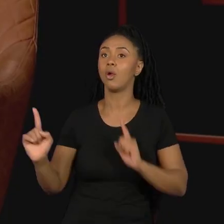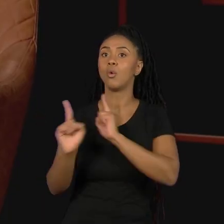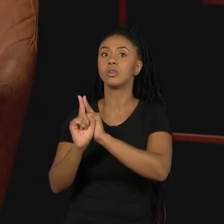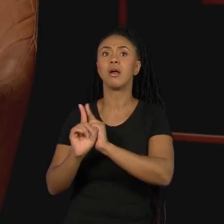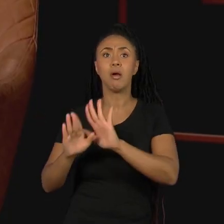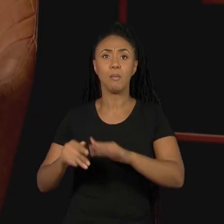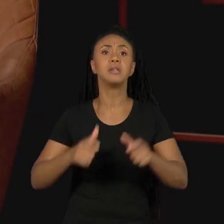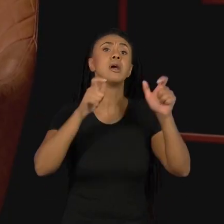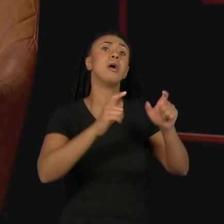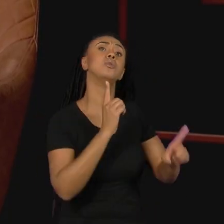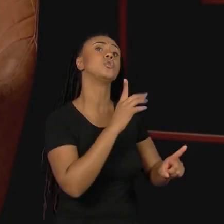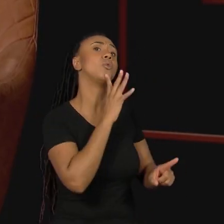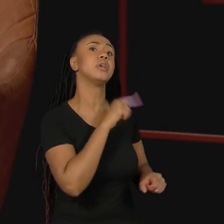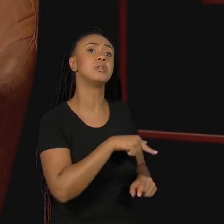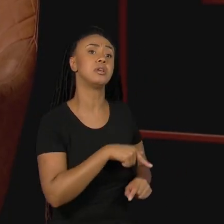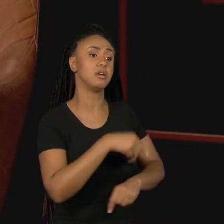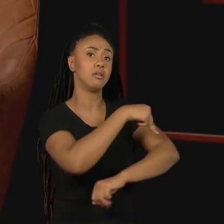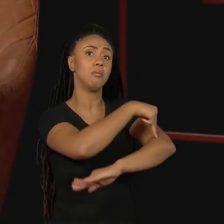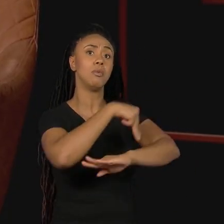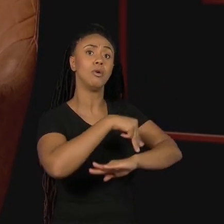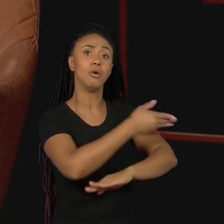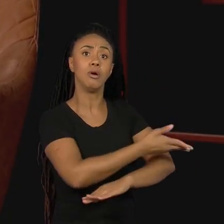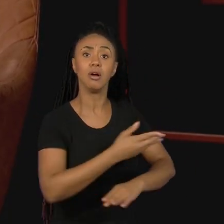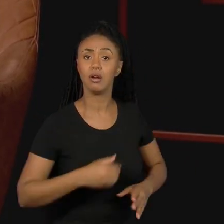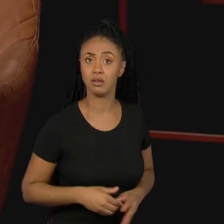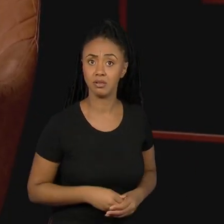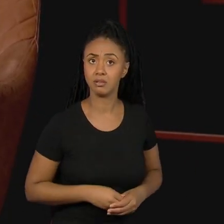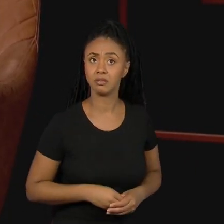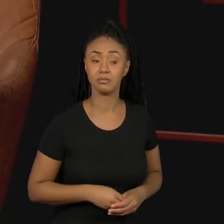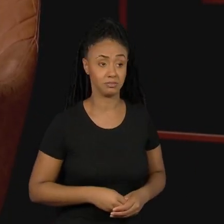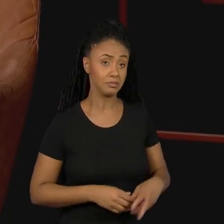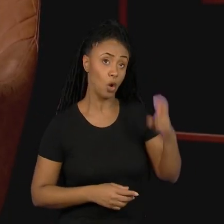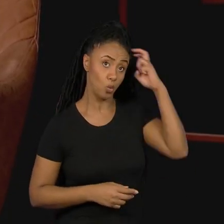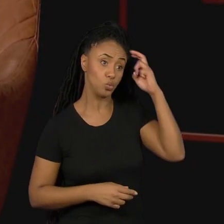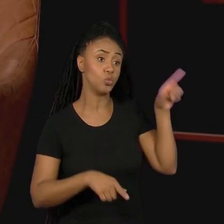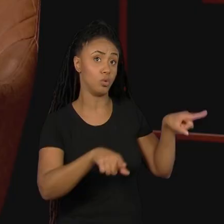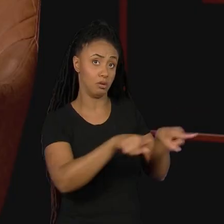que é outro planeta, em relação a onde estava a cultura.